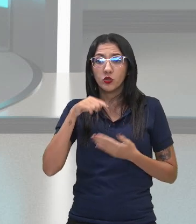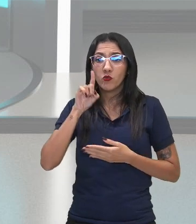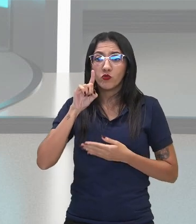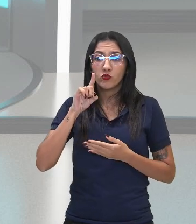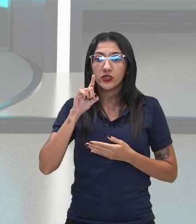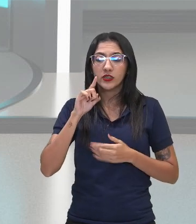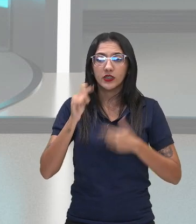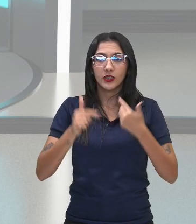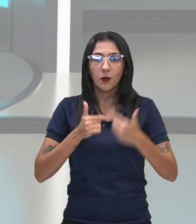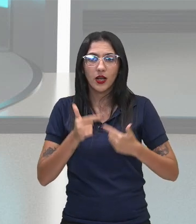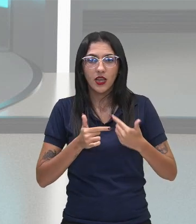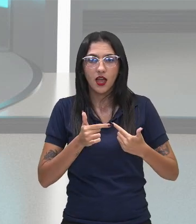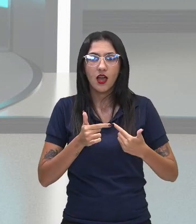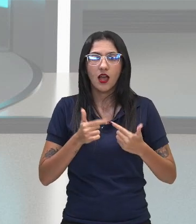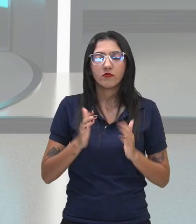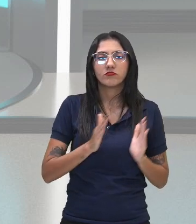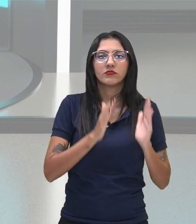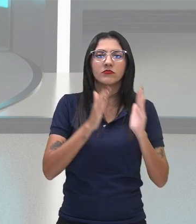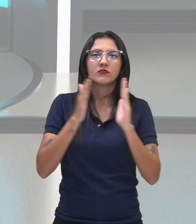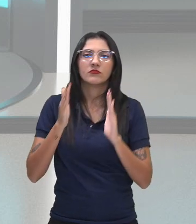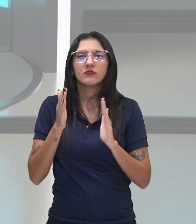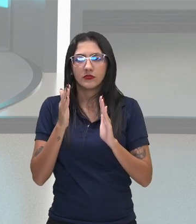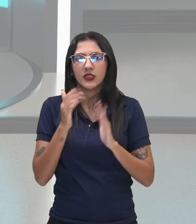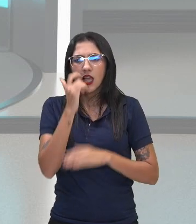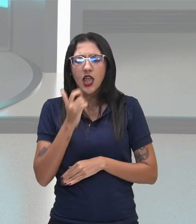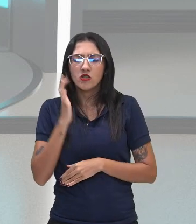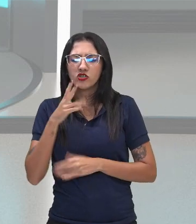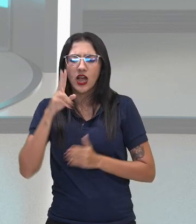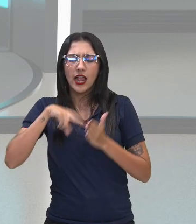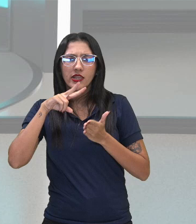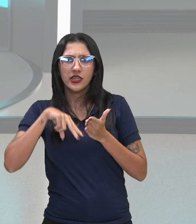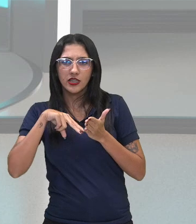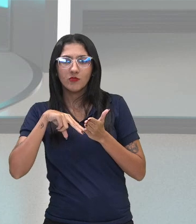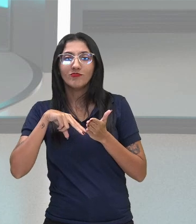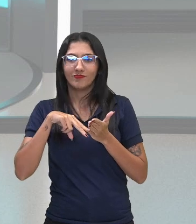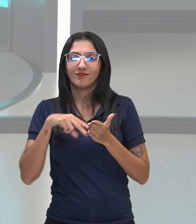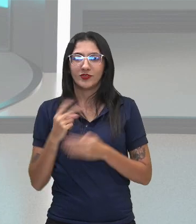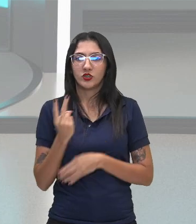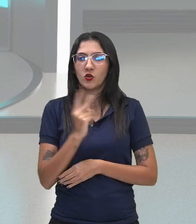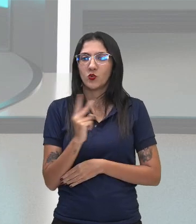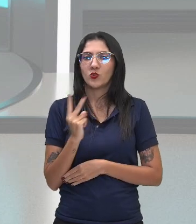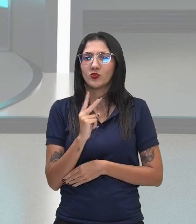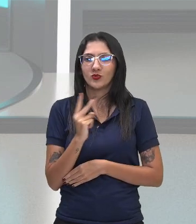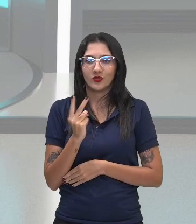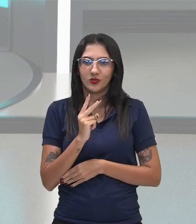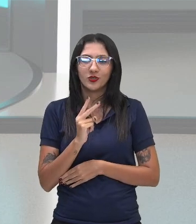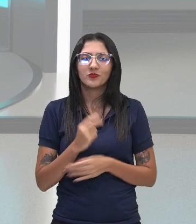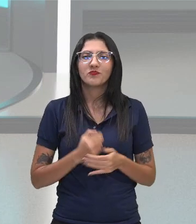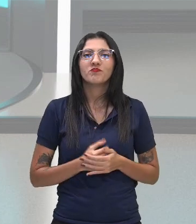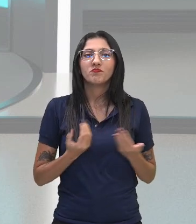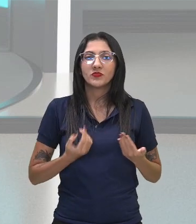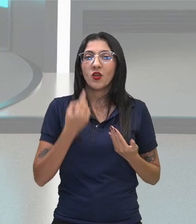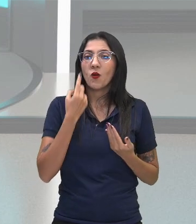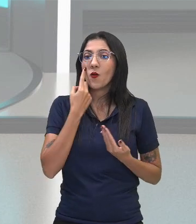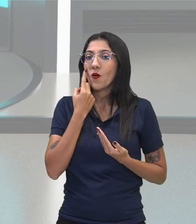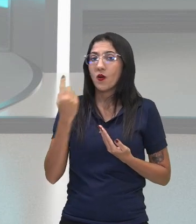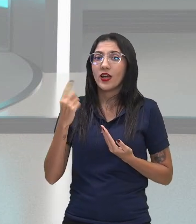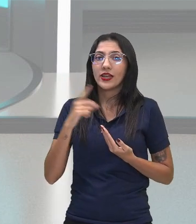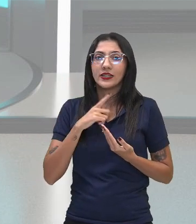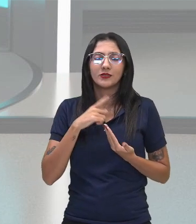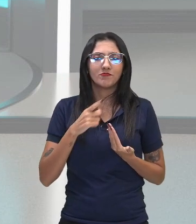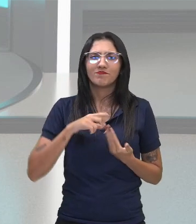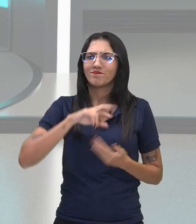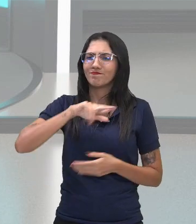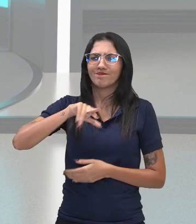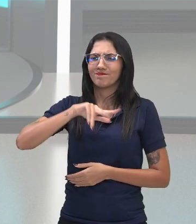ação. Já lera o jornal de hoje, outra ação. Esse tempo está em desuso,